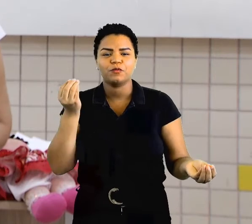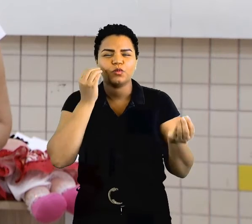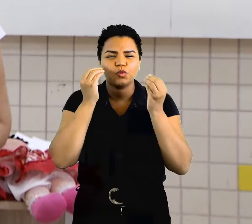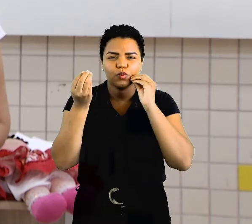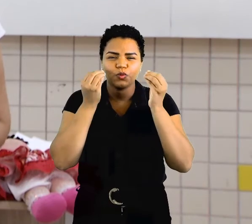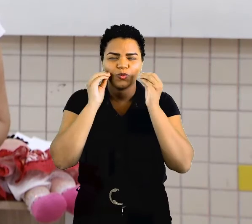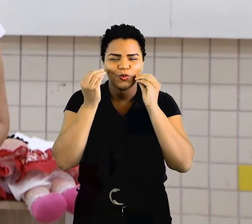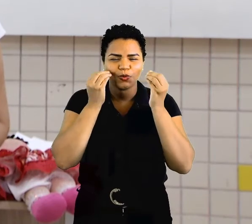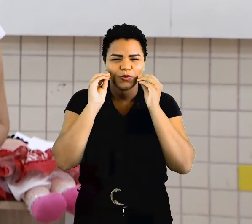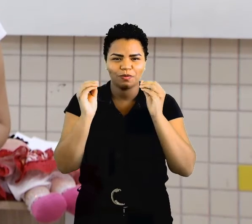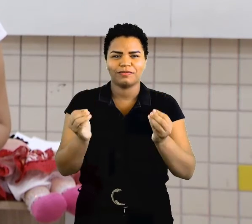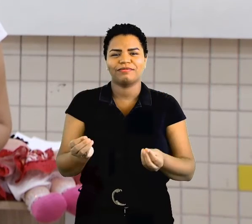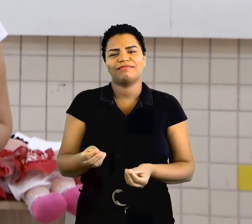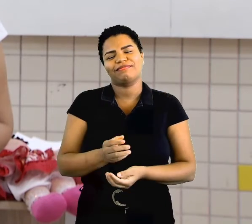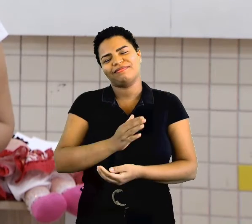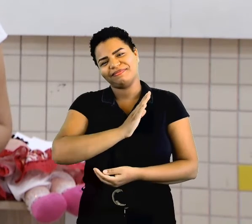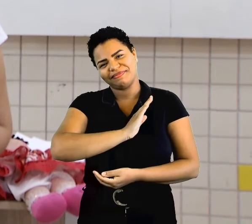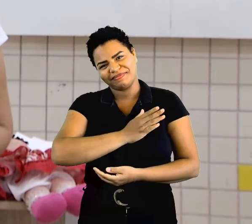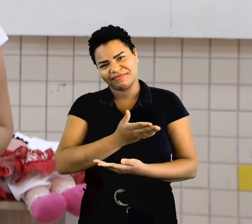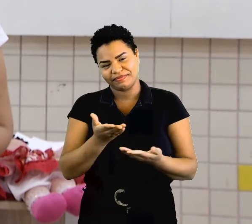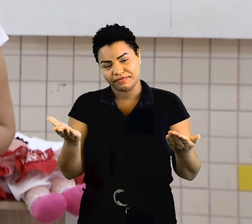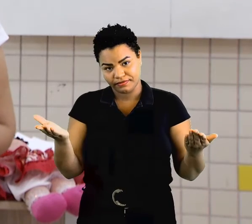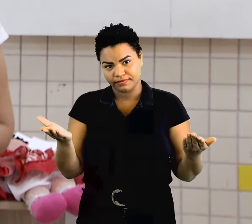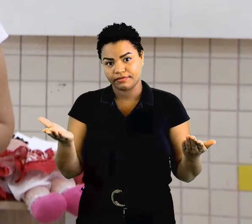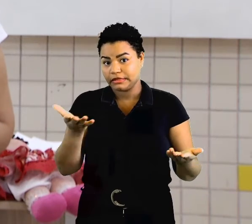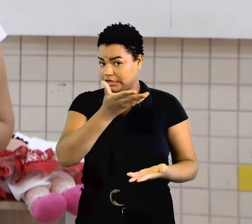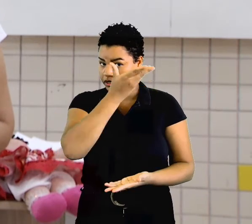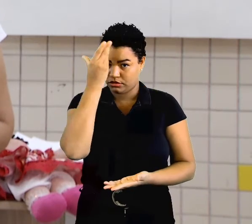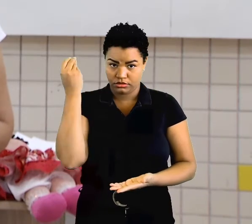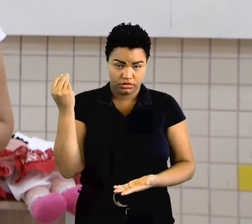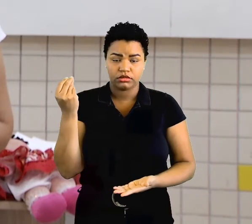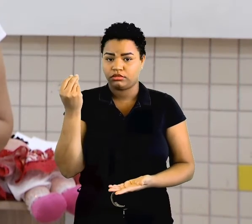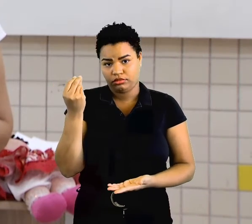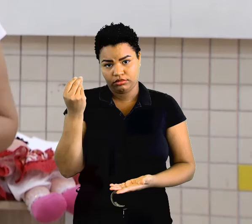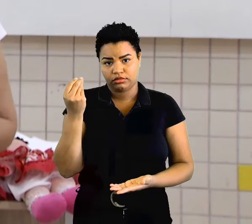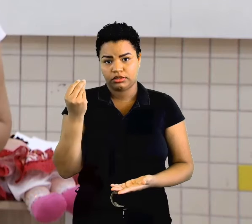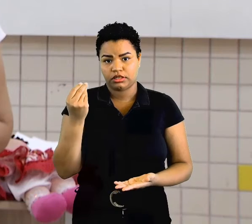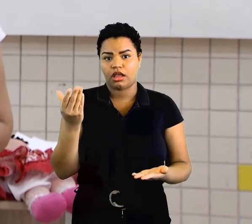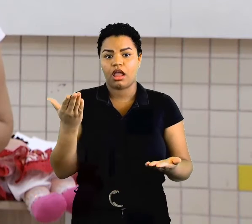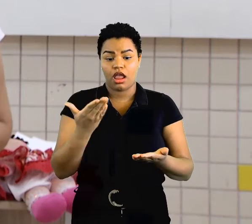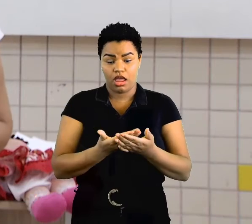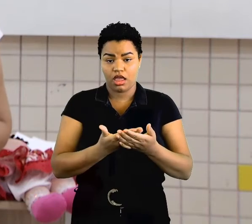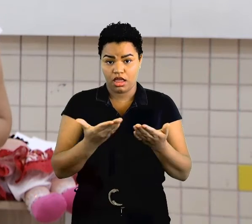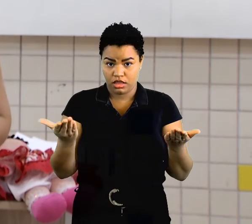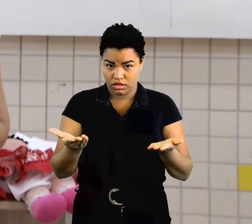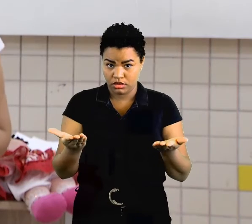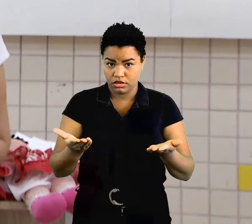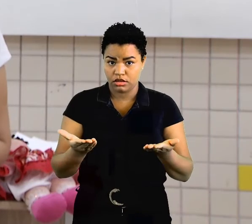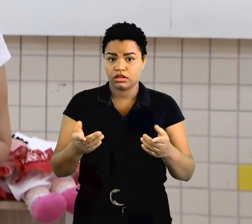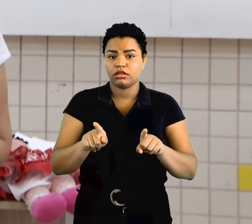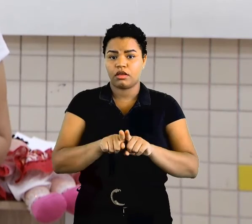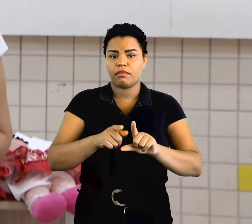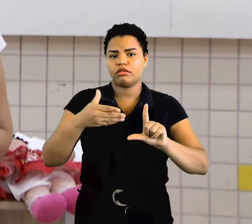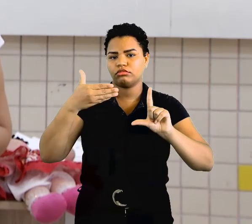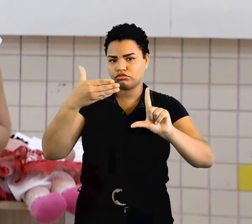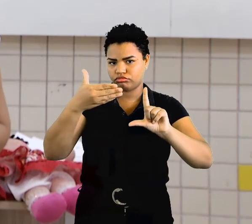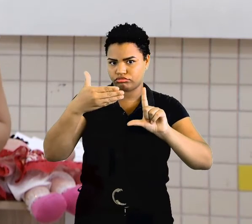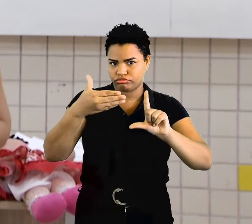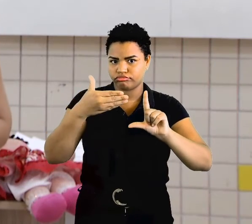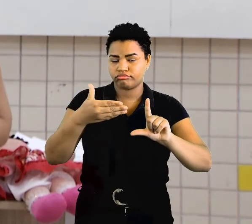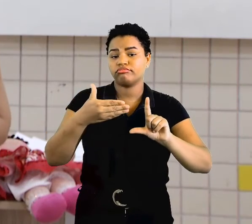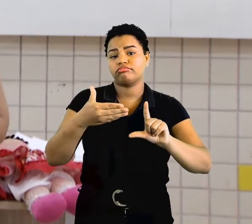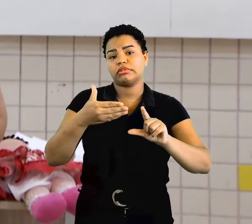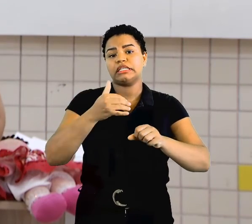de vocês. E não esqueça, além dessa aula, vocês têm que acessar a plataforma. Se você não tem acesso à